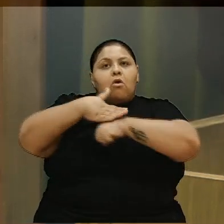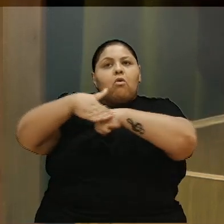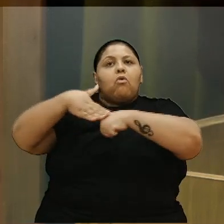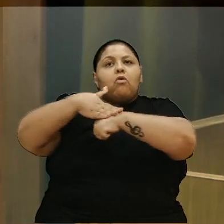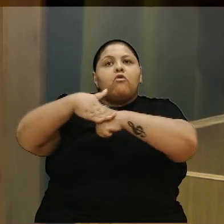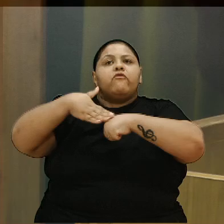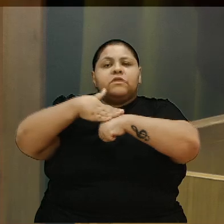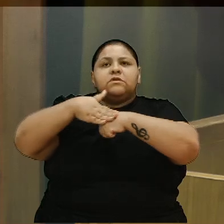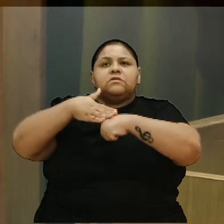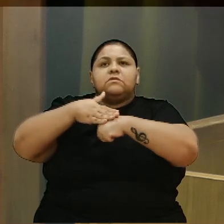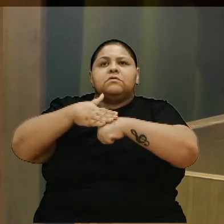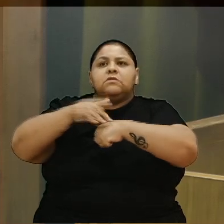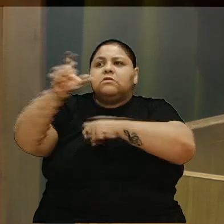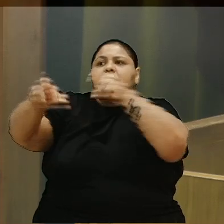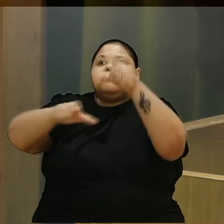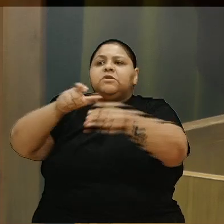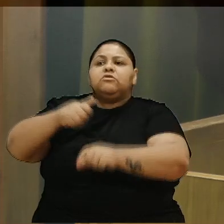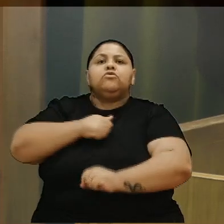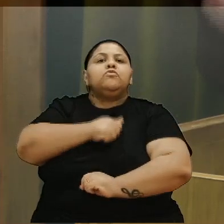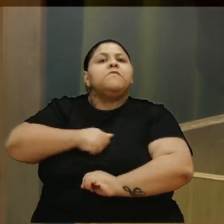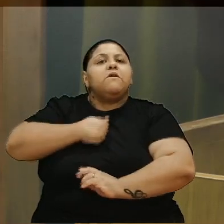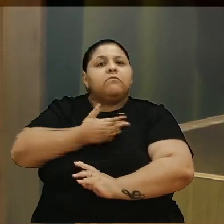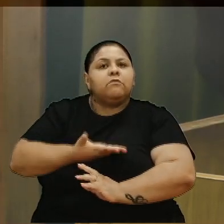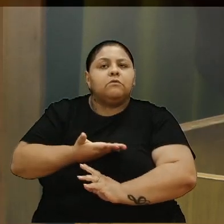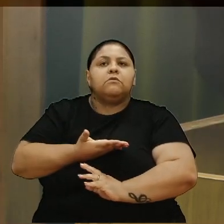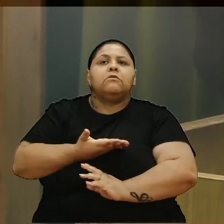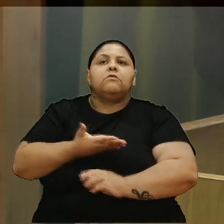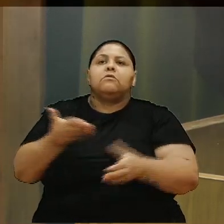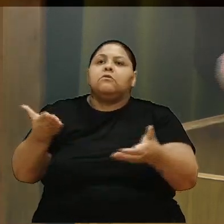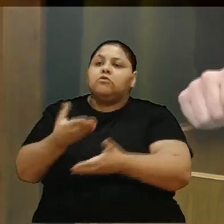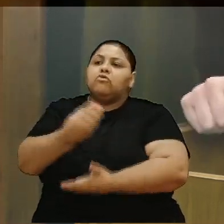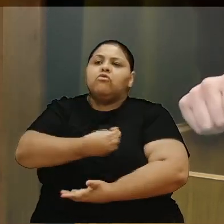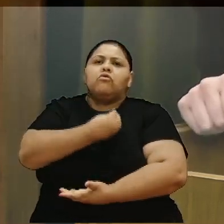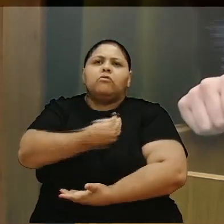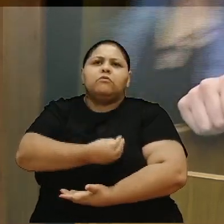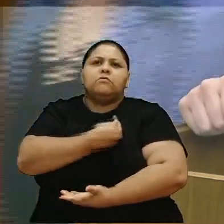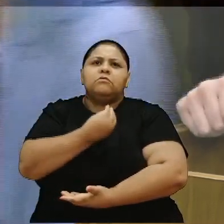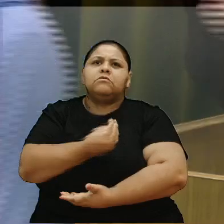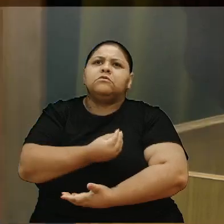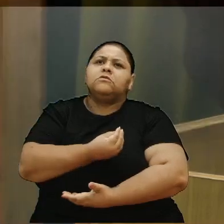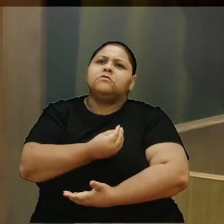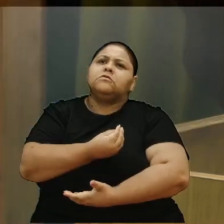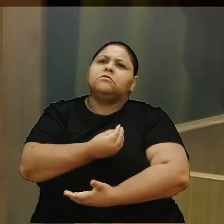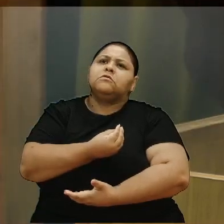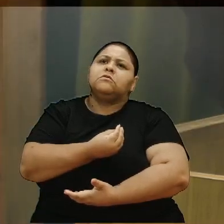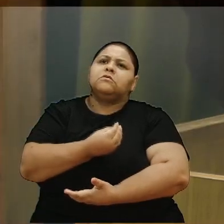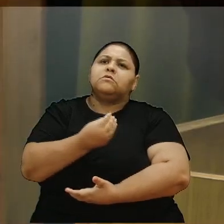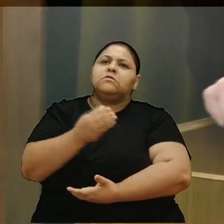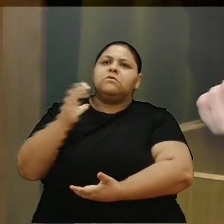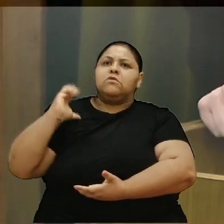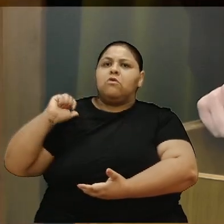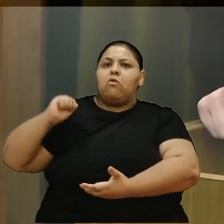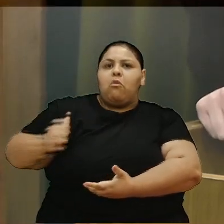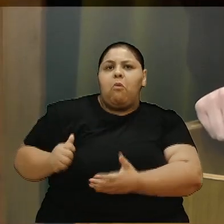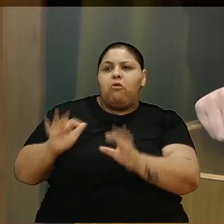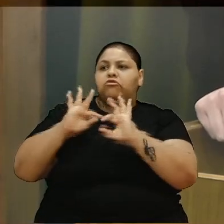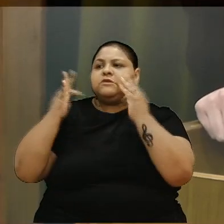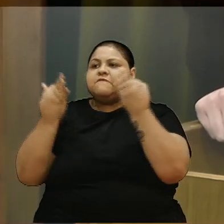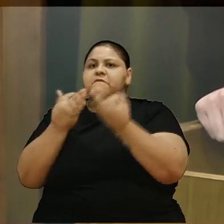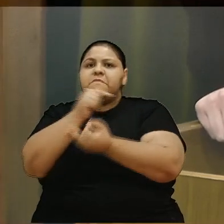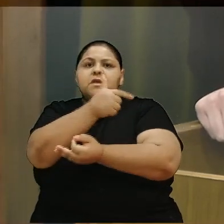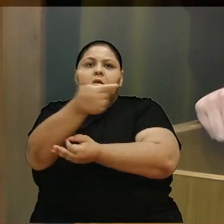estiveram no meu gabinete visitando pessoas humildes, que estavam vivendo com Bolsa Família, dentre outras